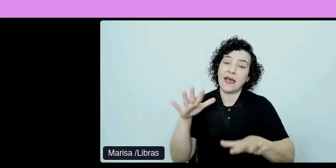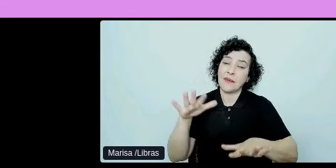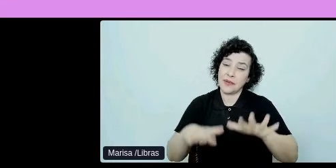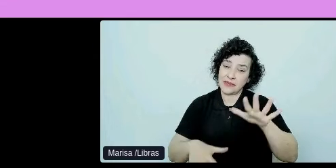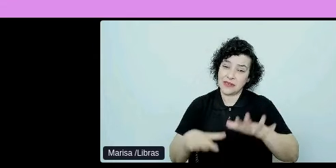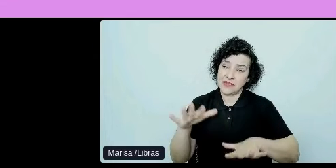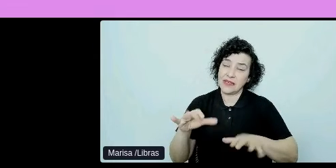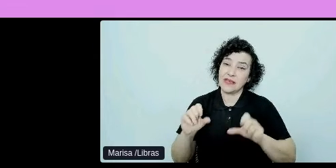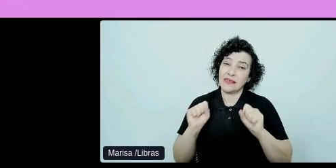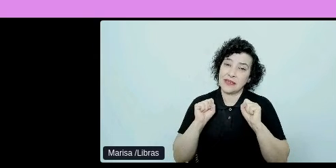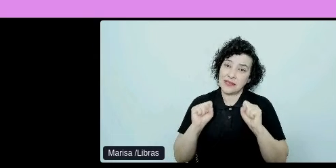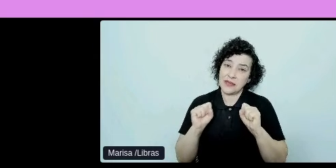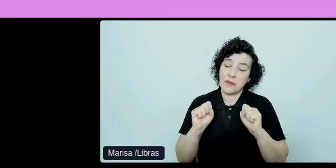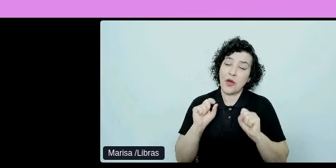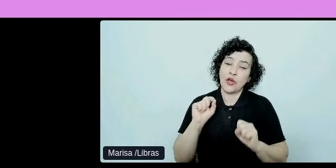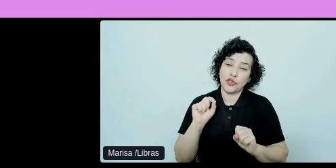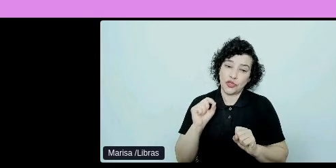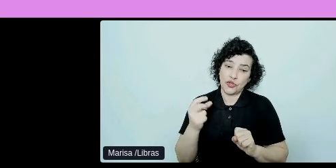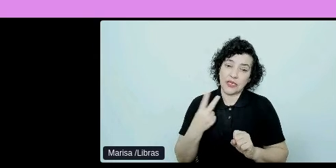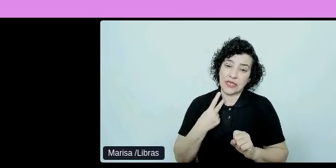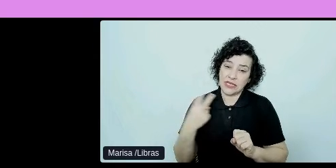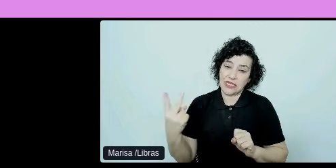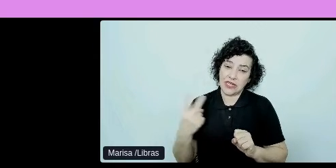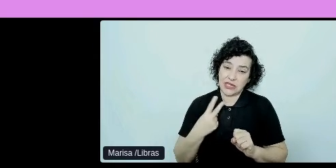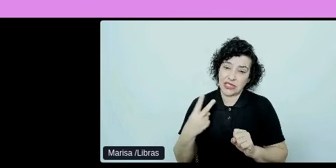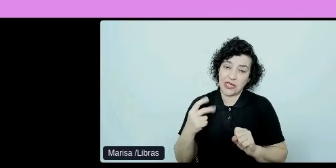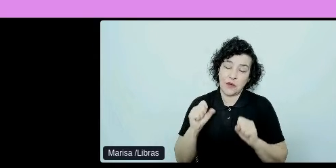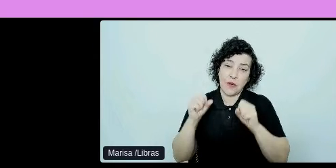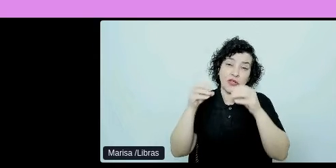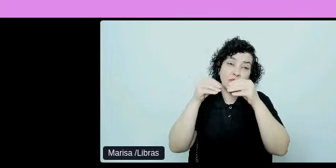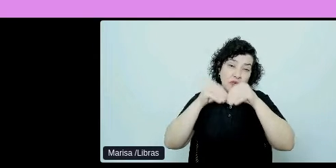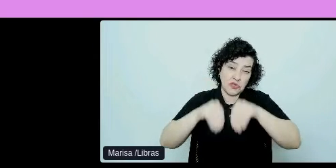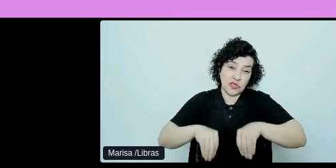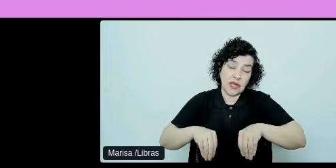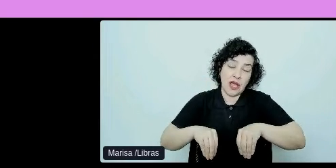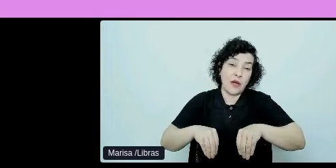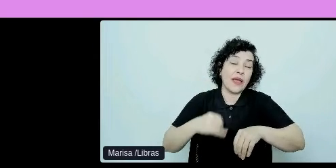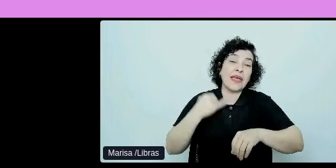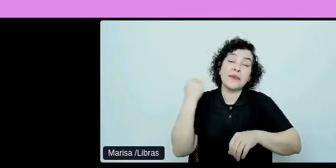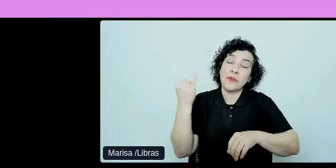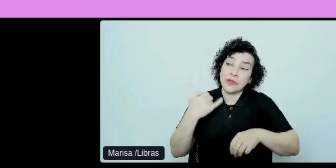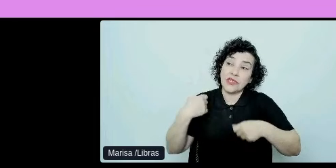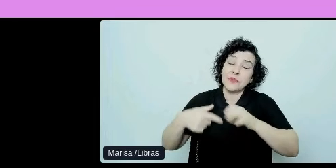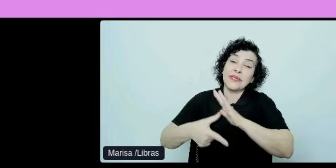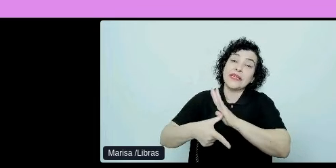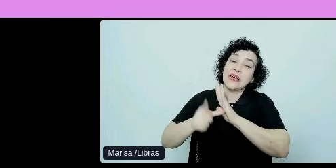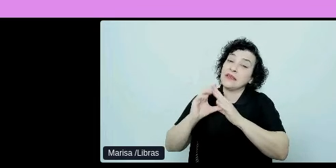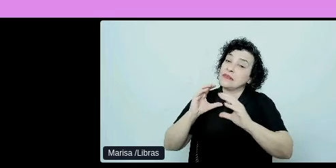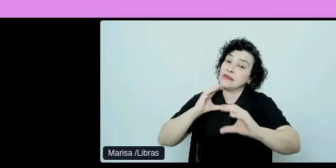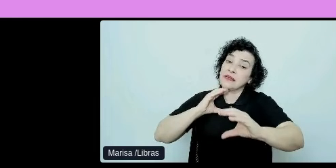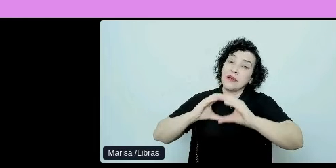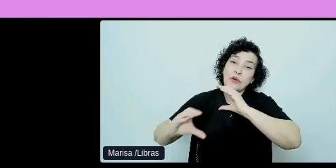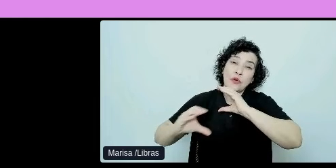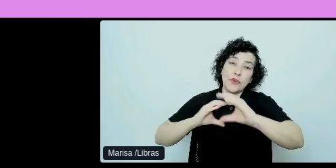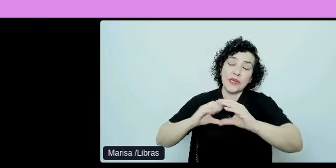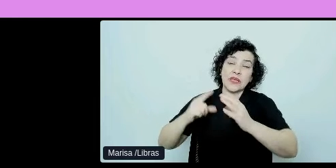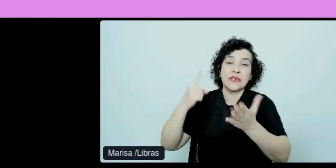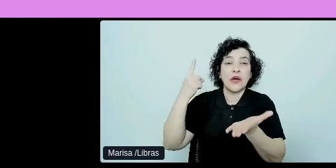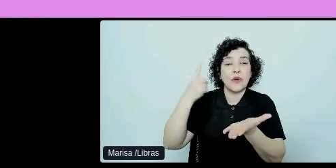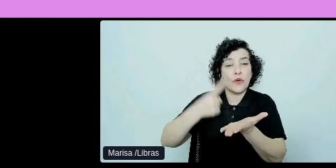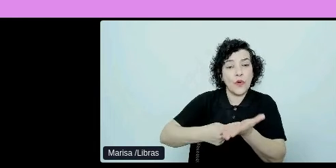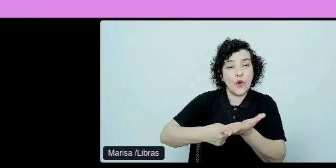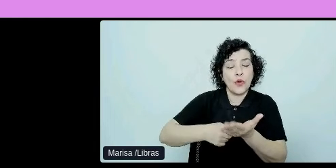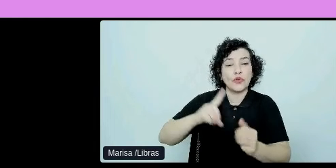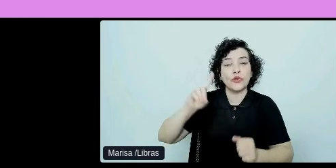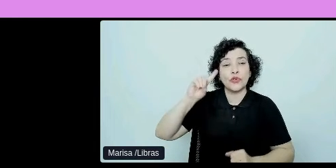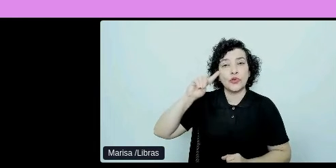muito a minha relação com a Vanessa, mas a relação de todo mundo, que é a conversa, a comunicação. Estabelecer pequenos acordos no dia a dia, seja